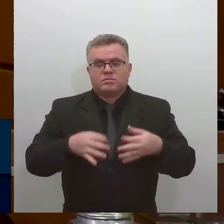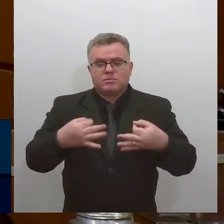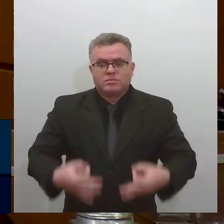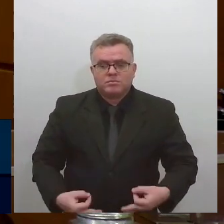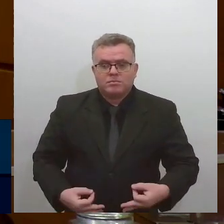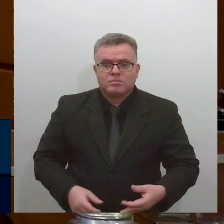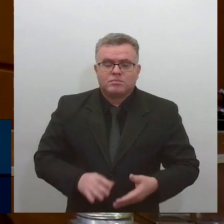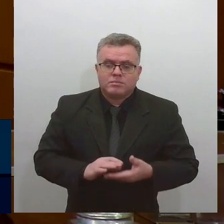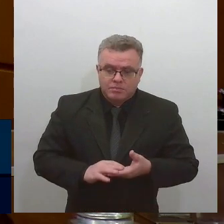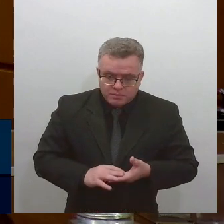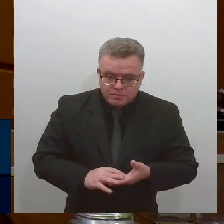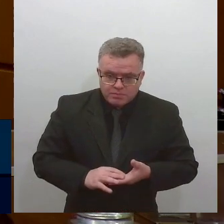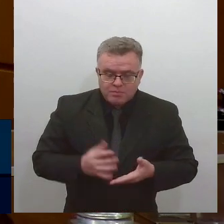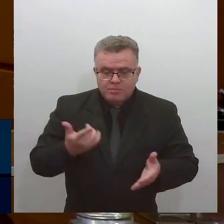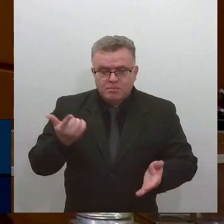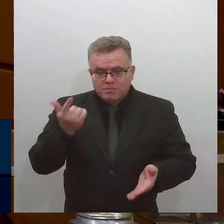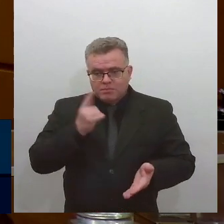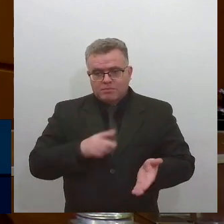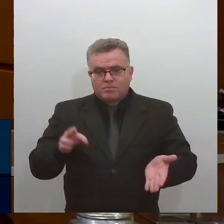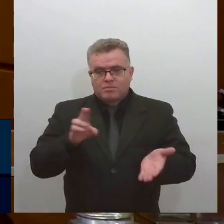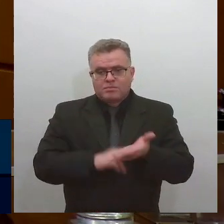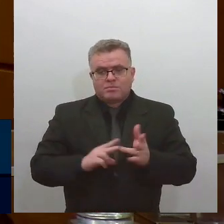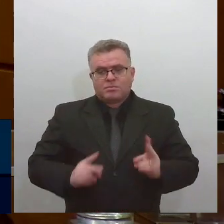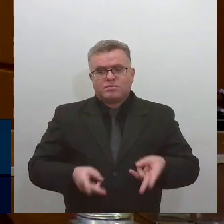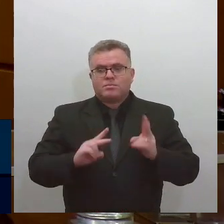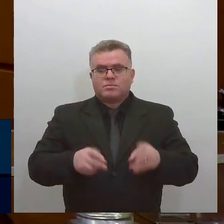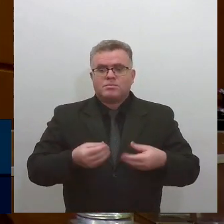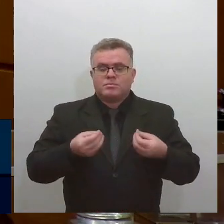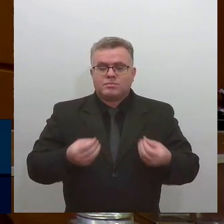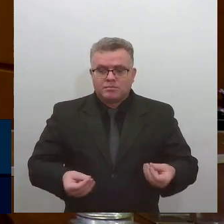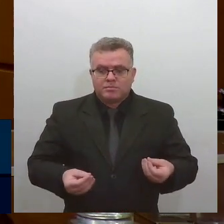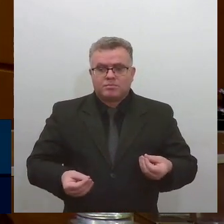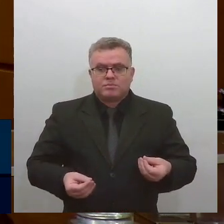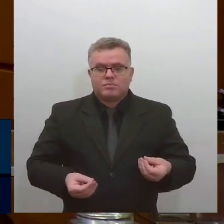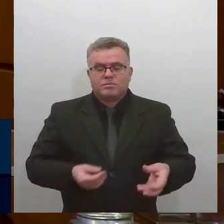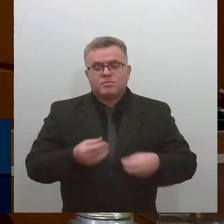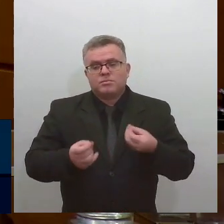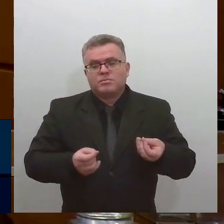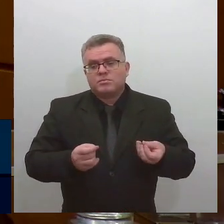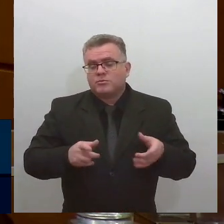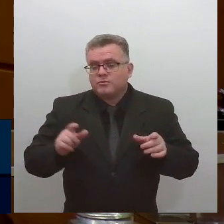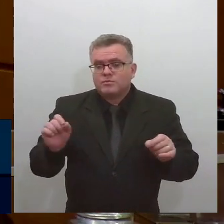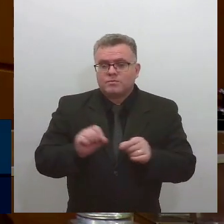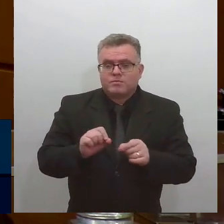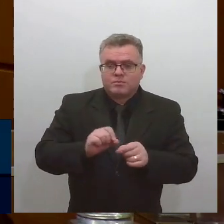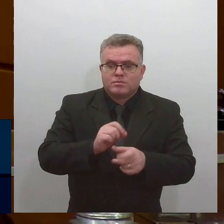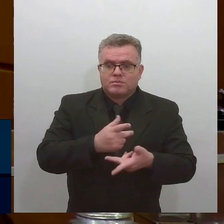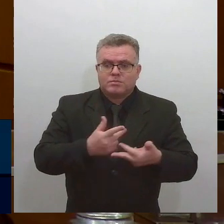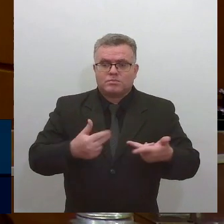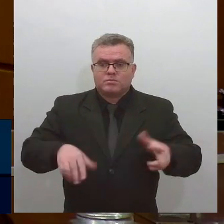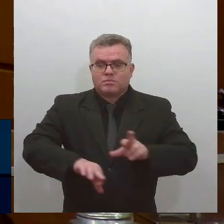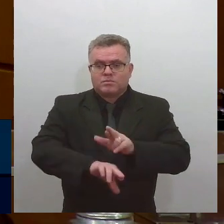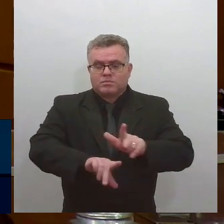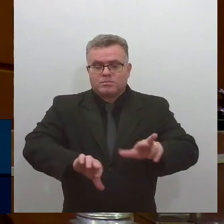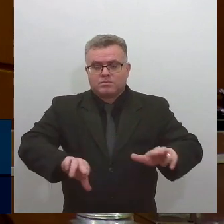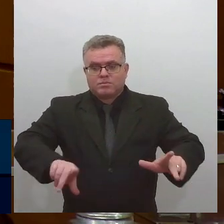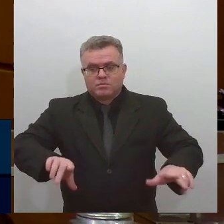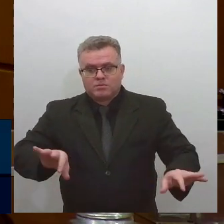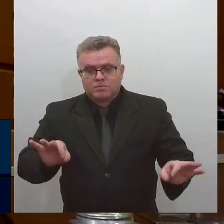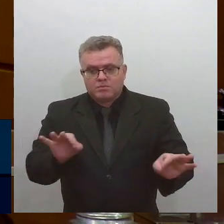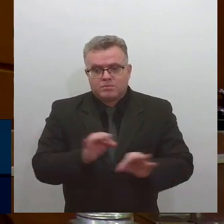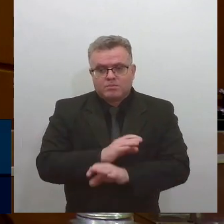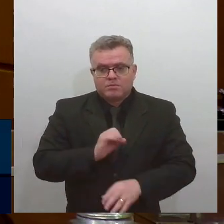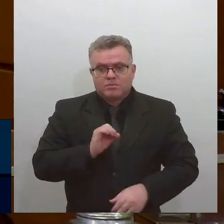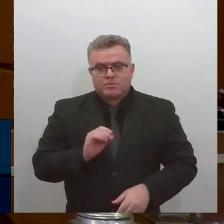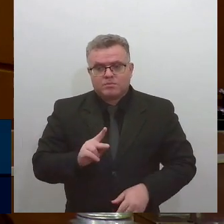obra você tem que licitar a obra você tem que contratar a obra aí que você começa